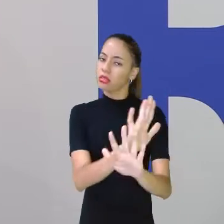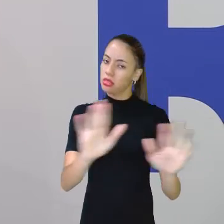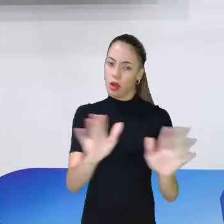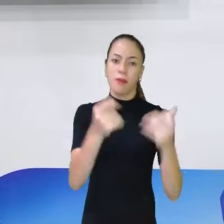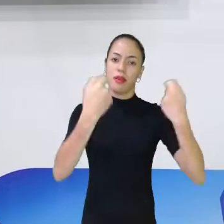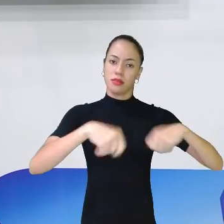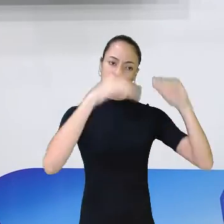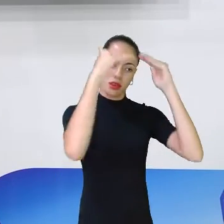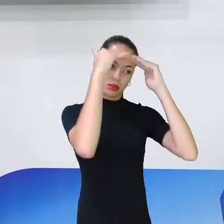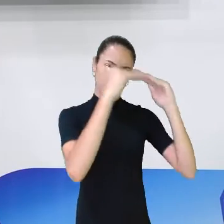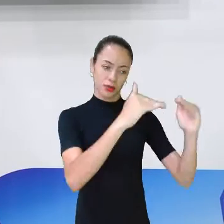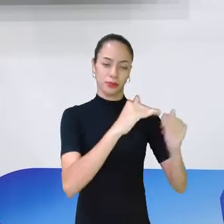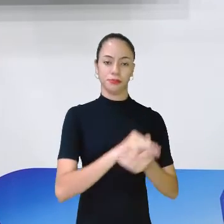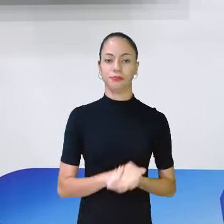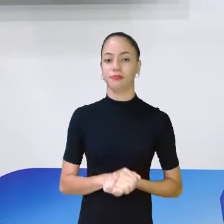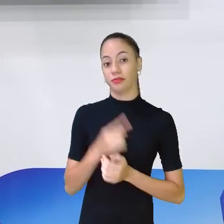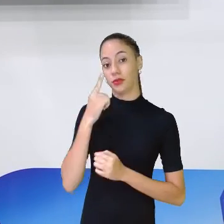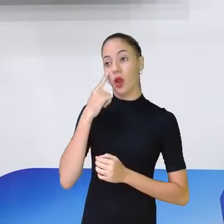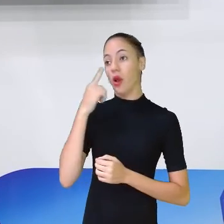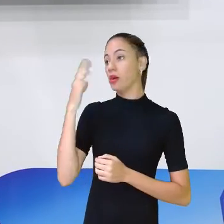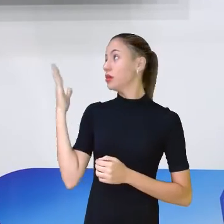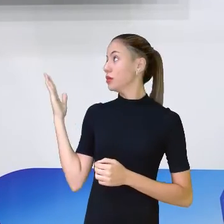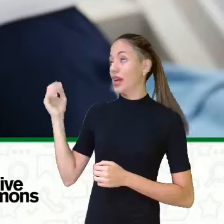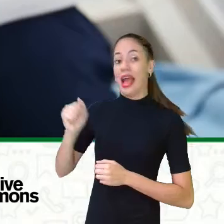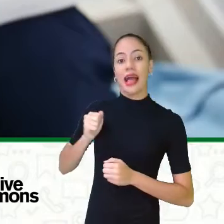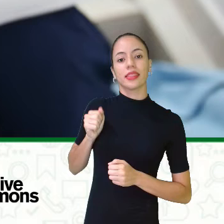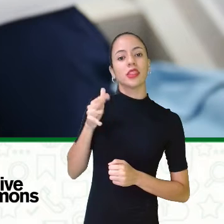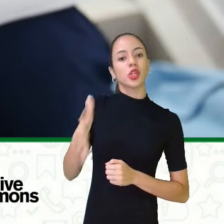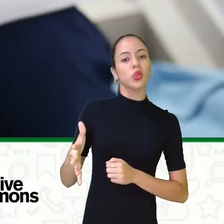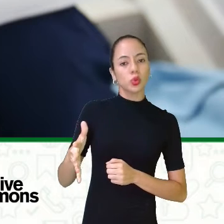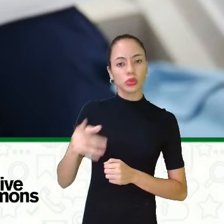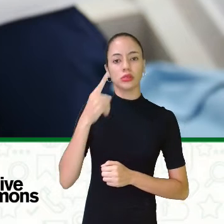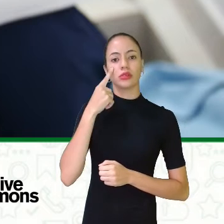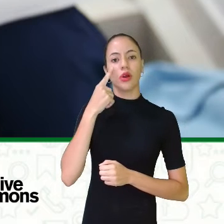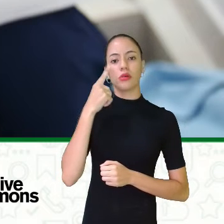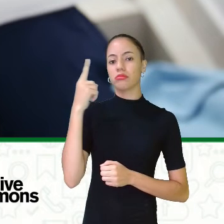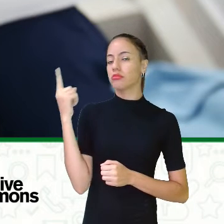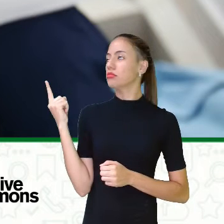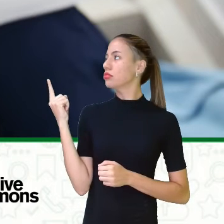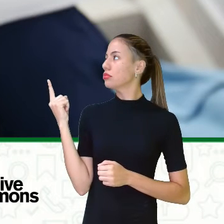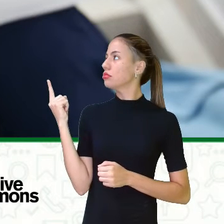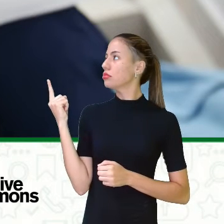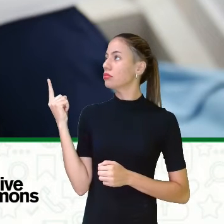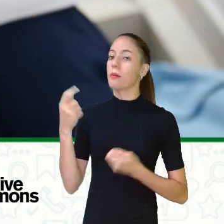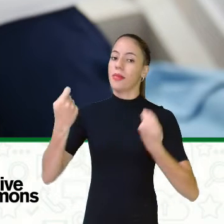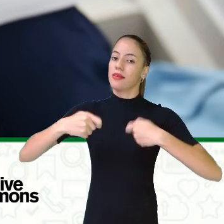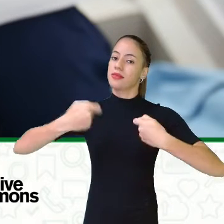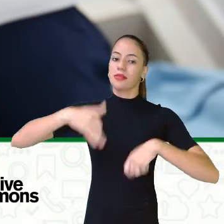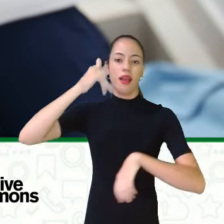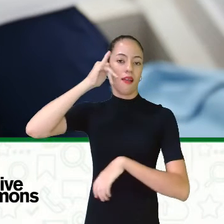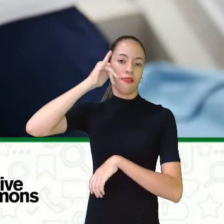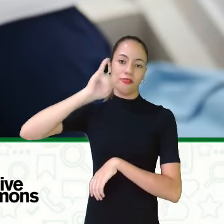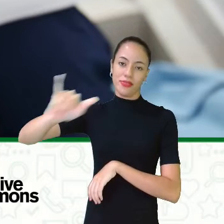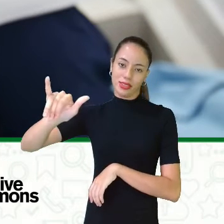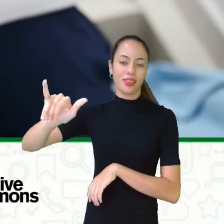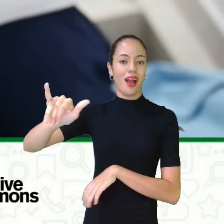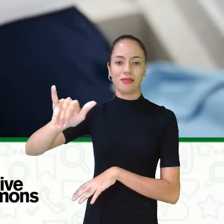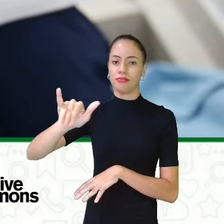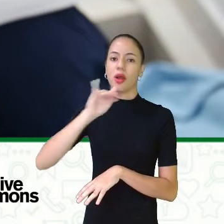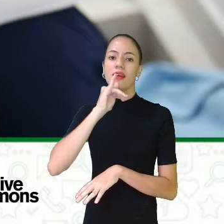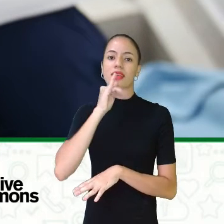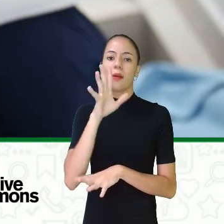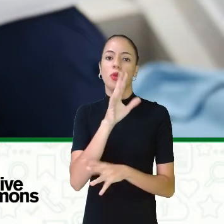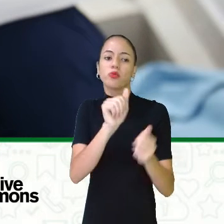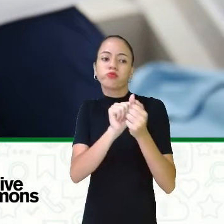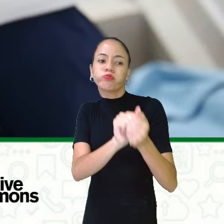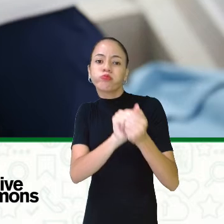essas atitudes que vão chegar aqui na sua tela, em que a gente tem que evitar dentro dessa convivência, pode